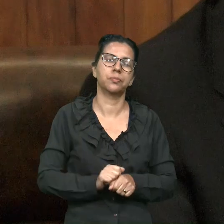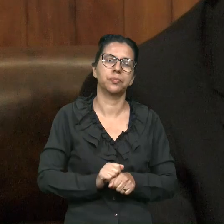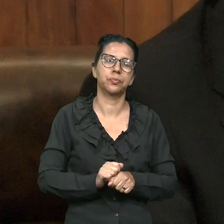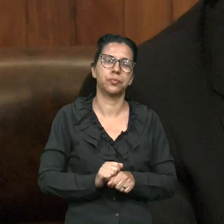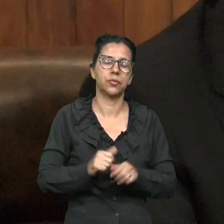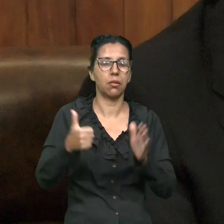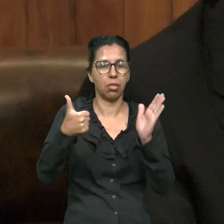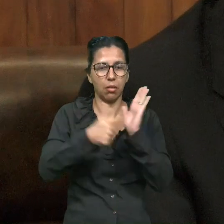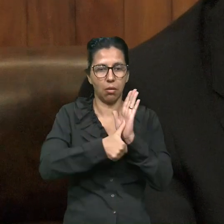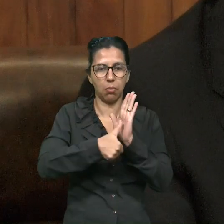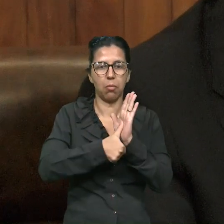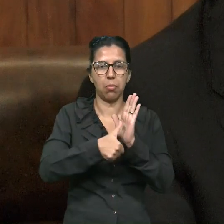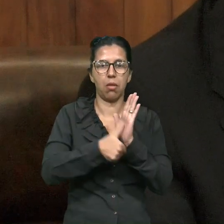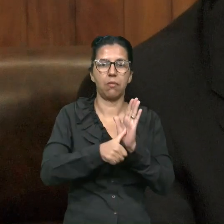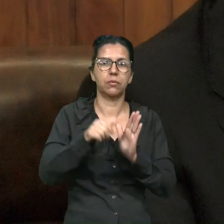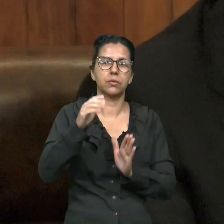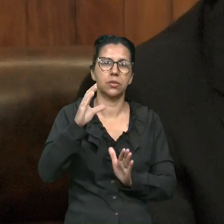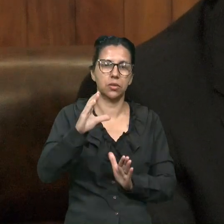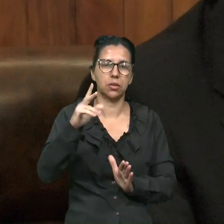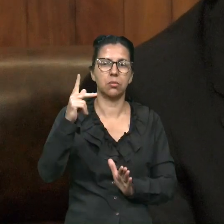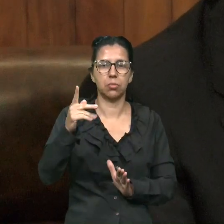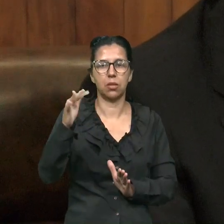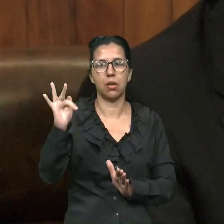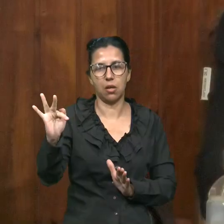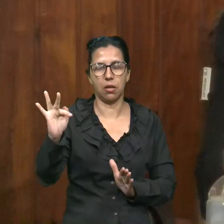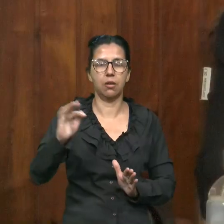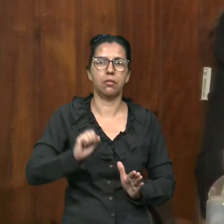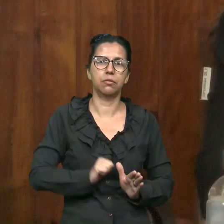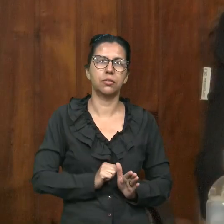15.250.686, inscrito no CPF, sob número